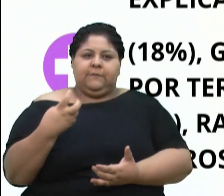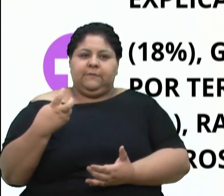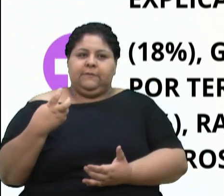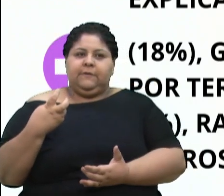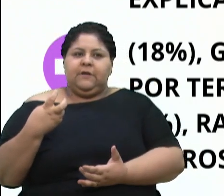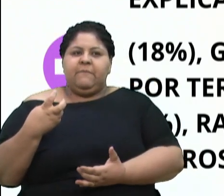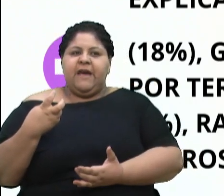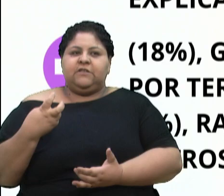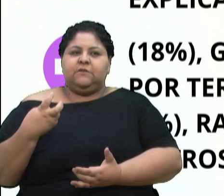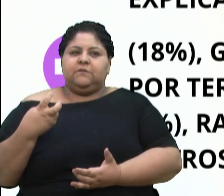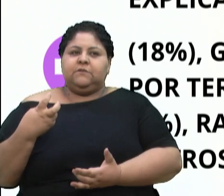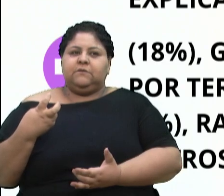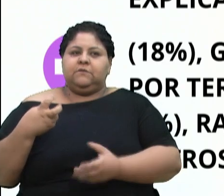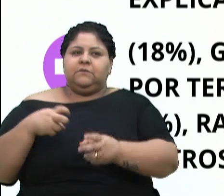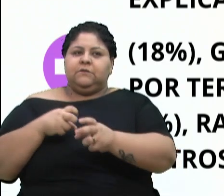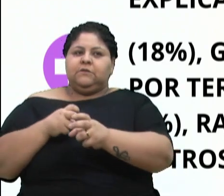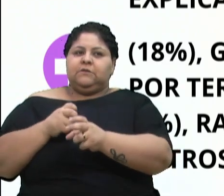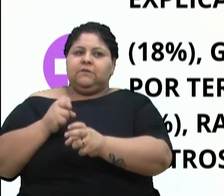precisavam trabalhar.